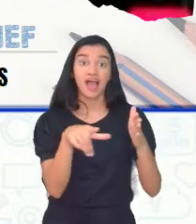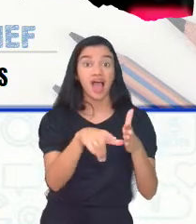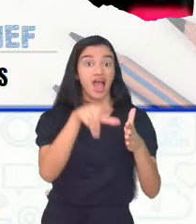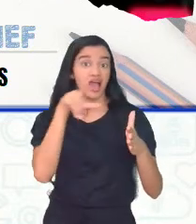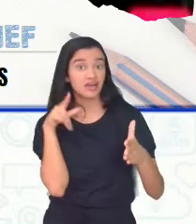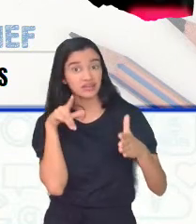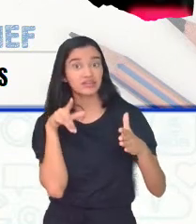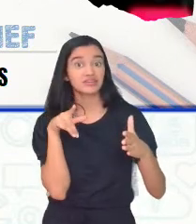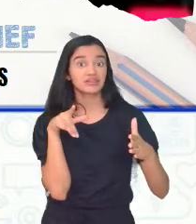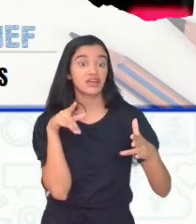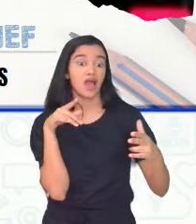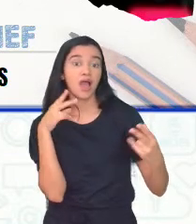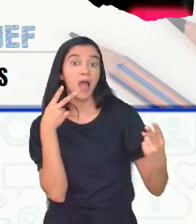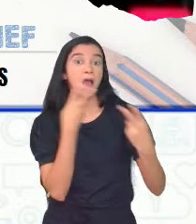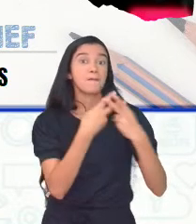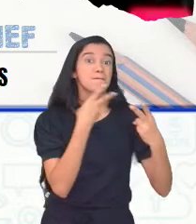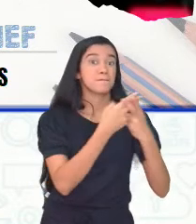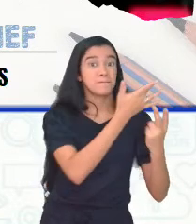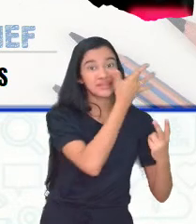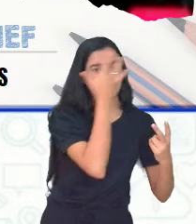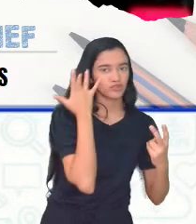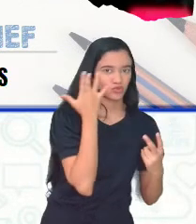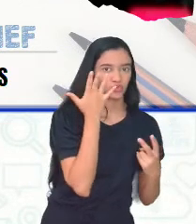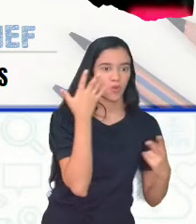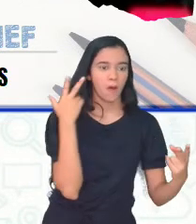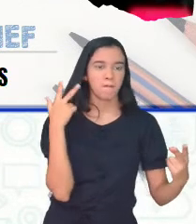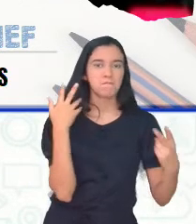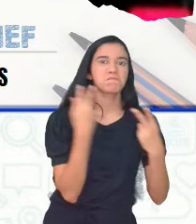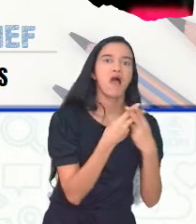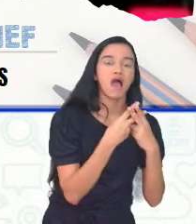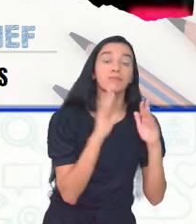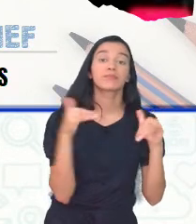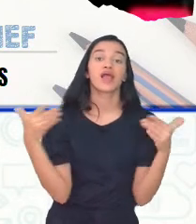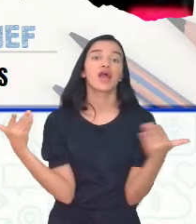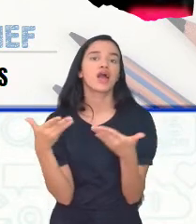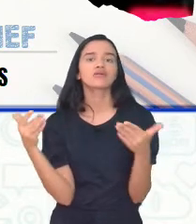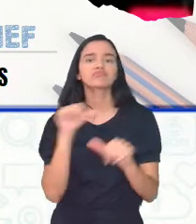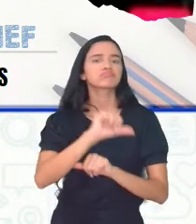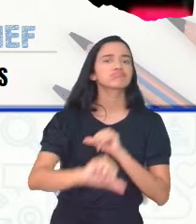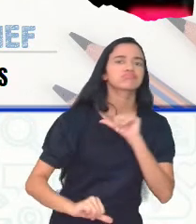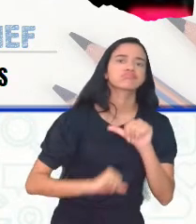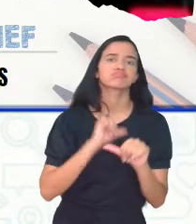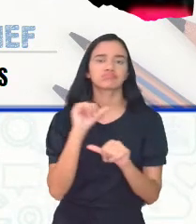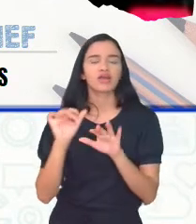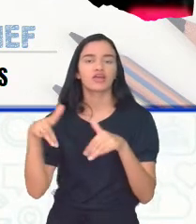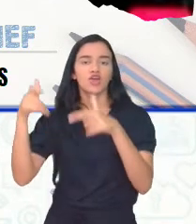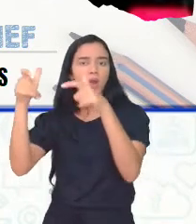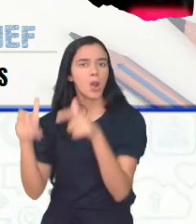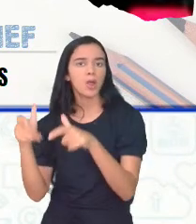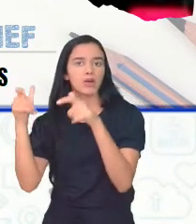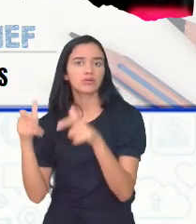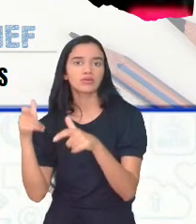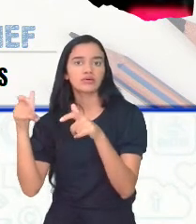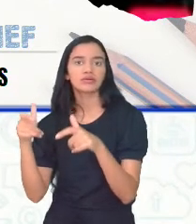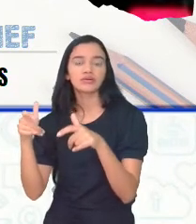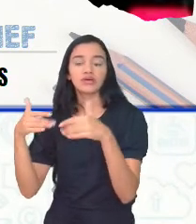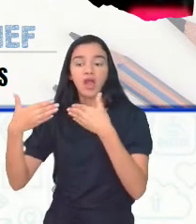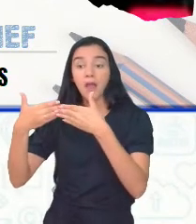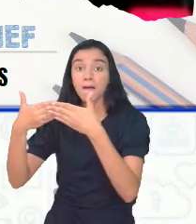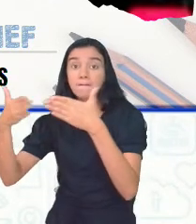antes ali aprisionava pessoas, ele agora vai se transformar em um local que abre